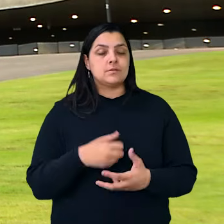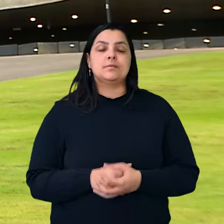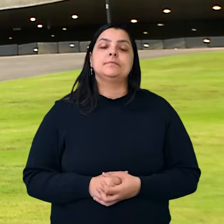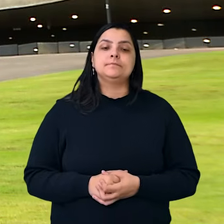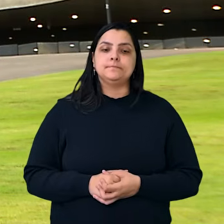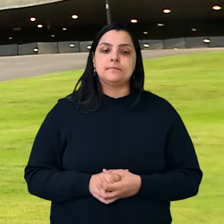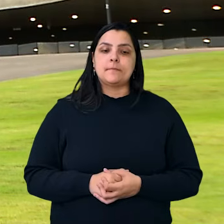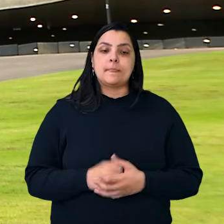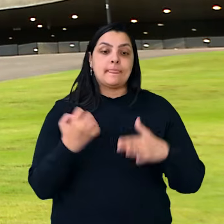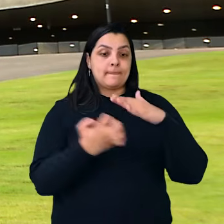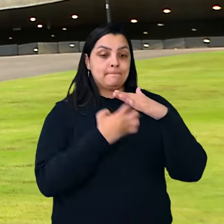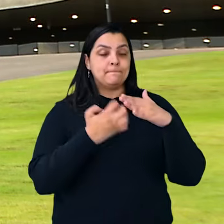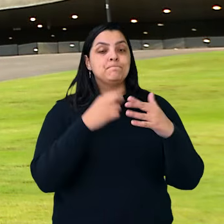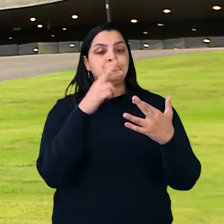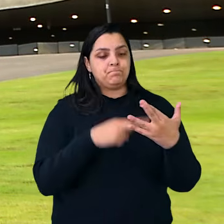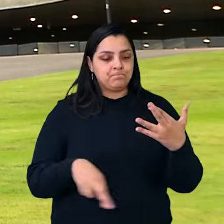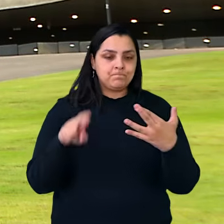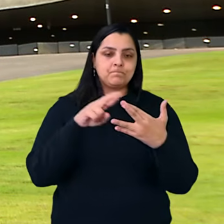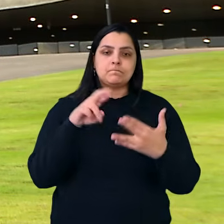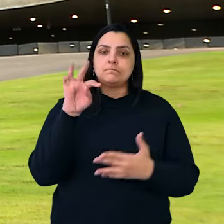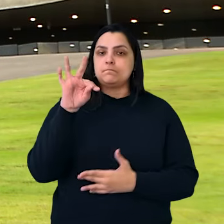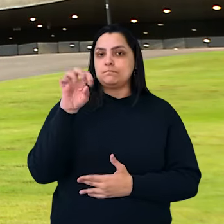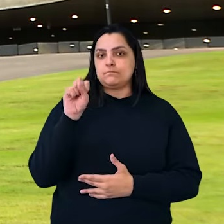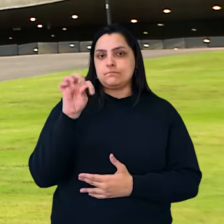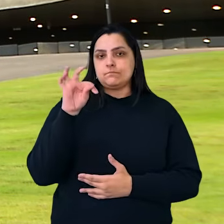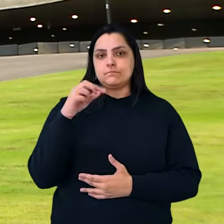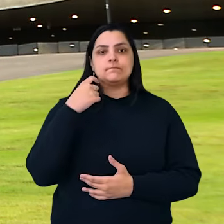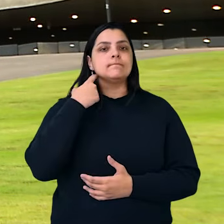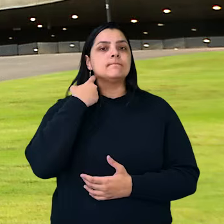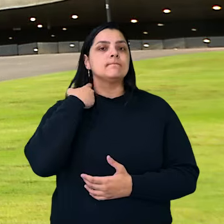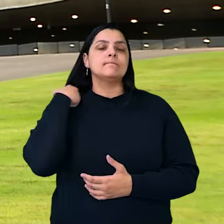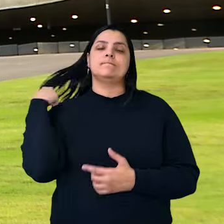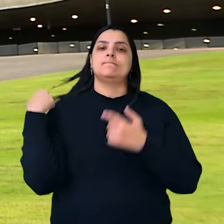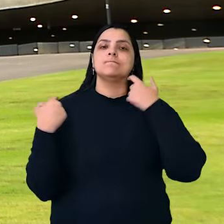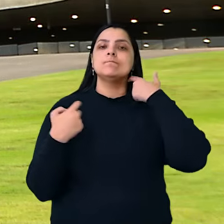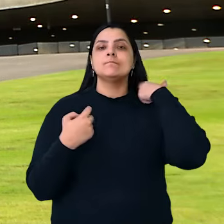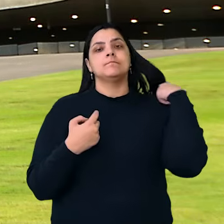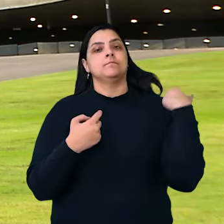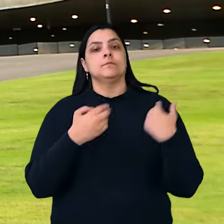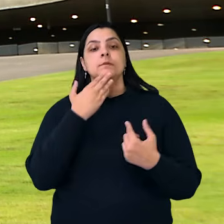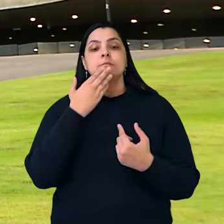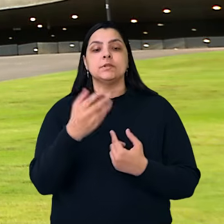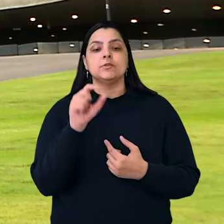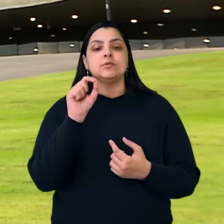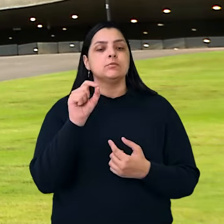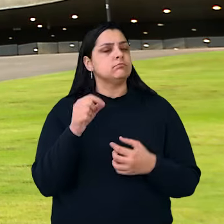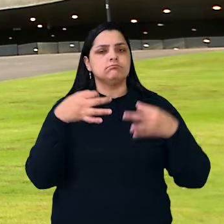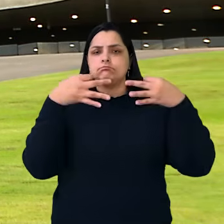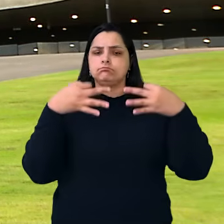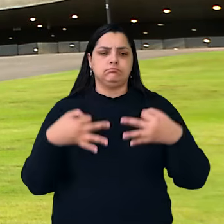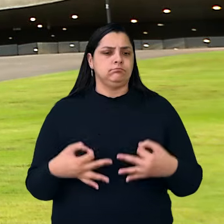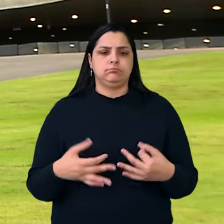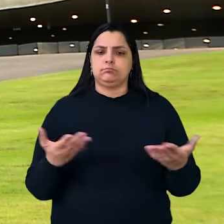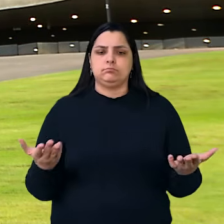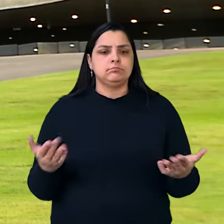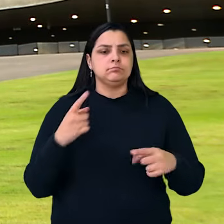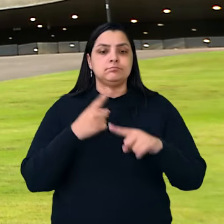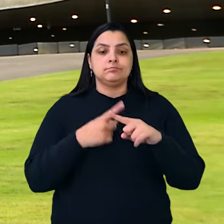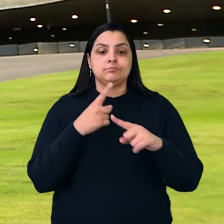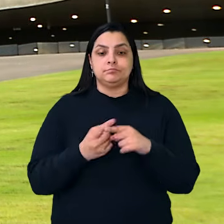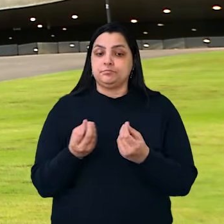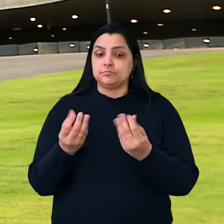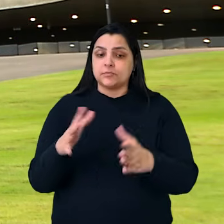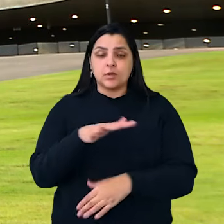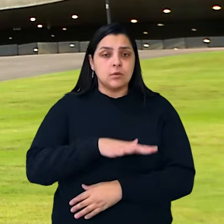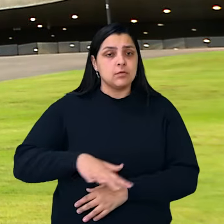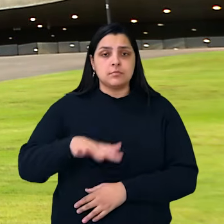Bahia. A empresa recorreu ao Tribunal Superior do Trabalho, argumentando que agiu de maneira correta ao